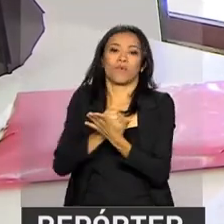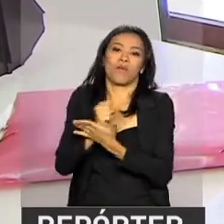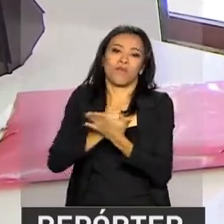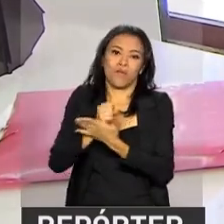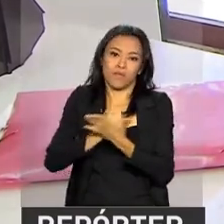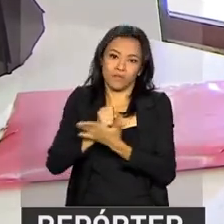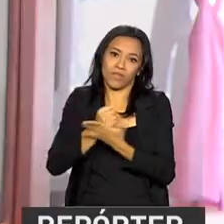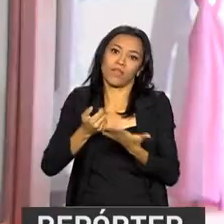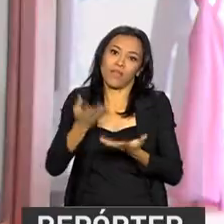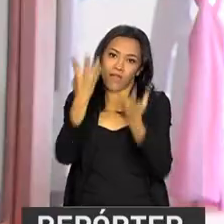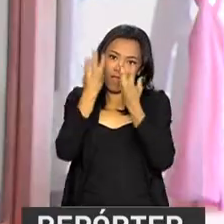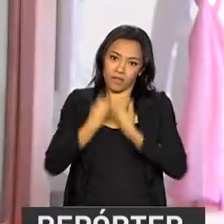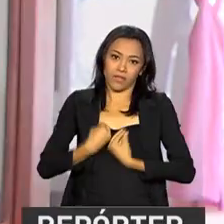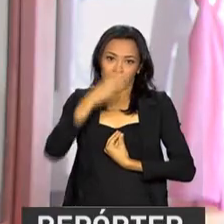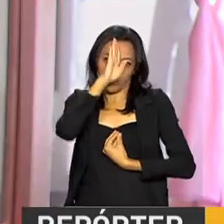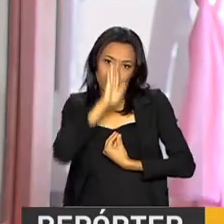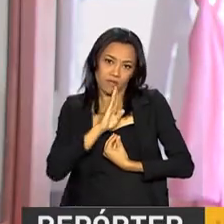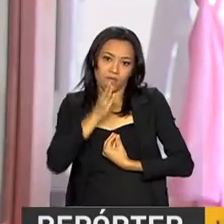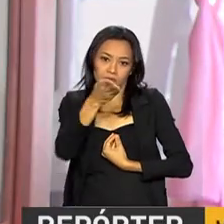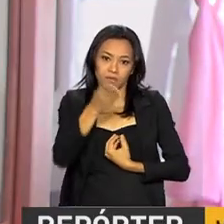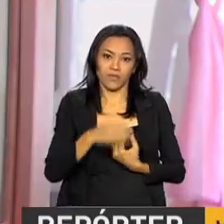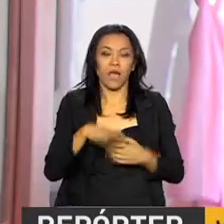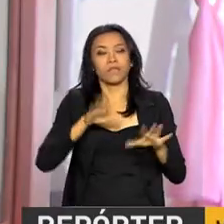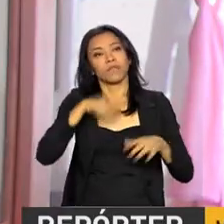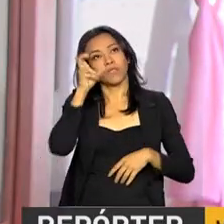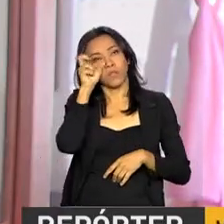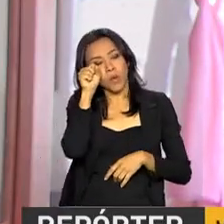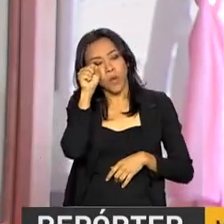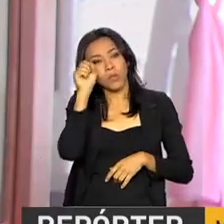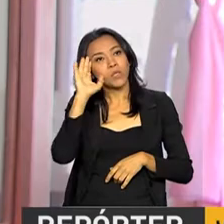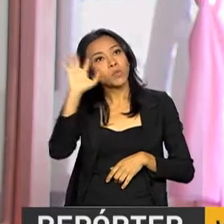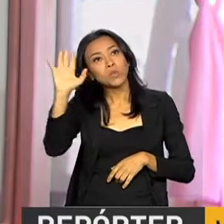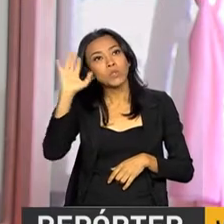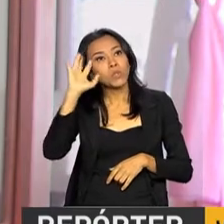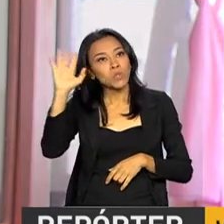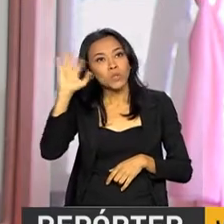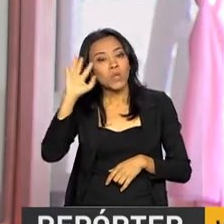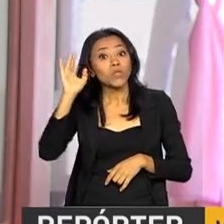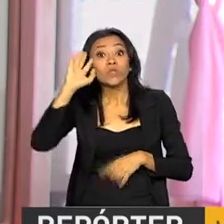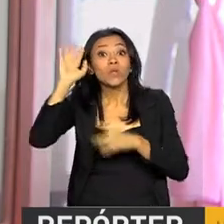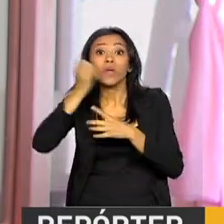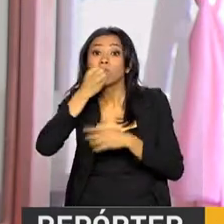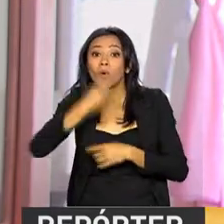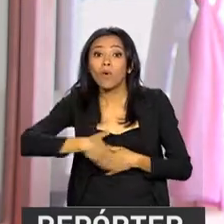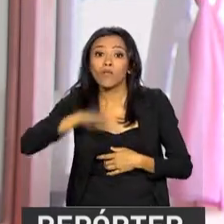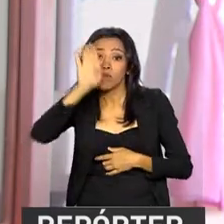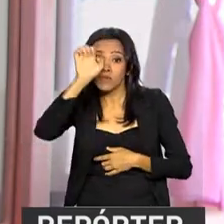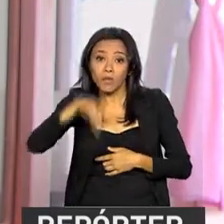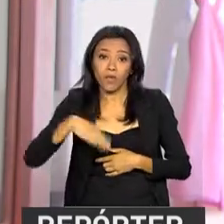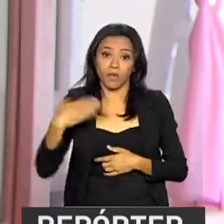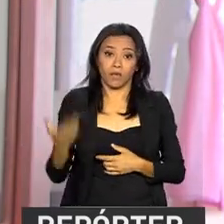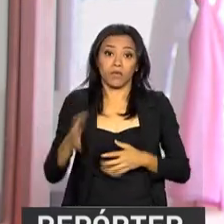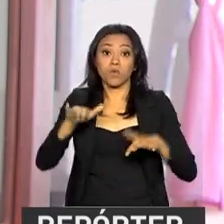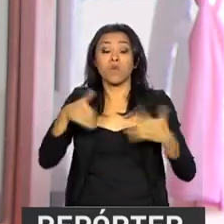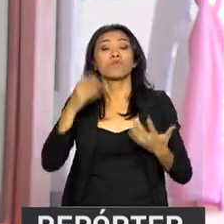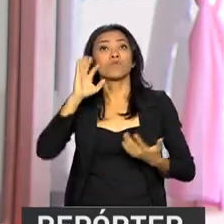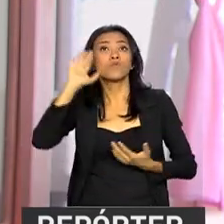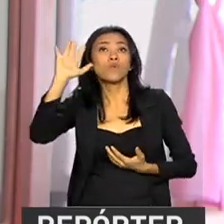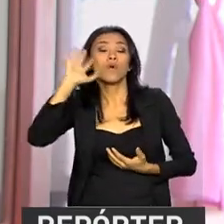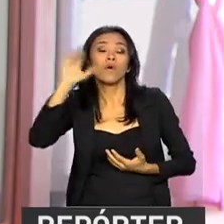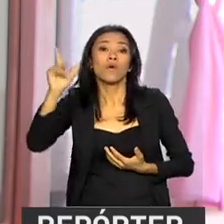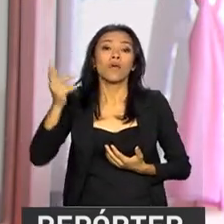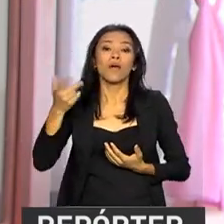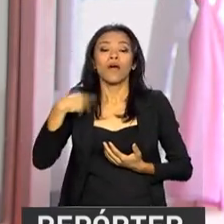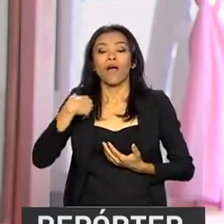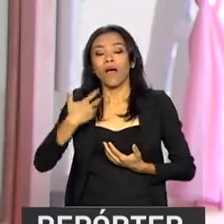farmácia droga a ou b vejo que era deixava dormir e não sonha e sonhar buffay bem com nem sonha à